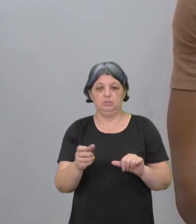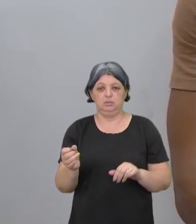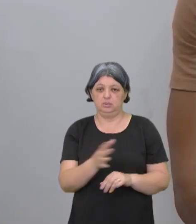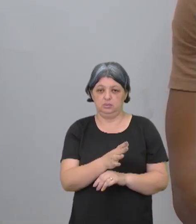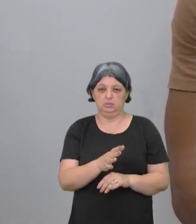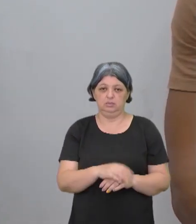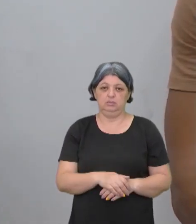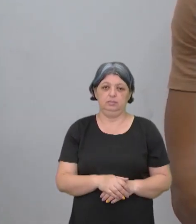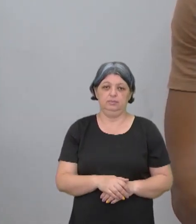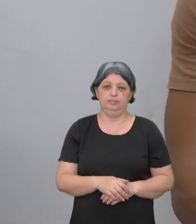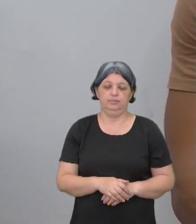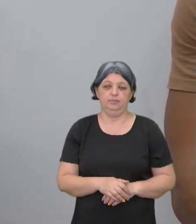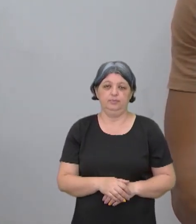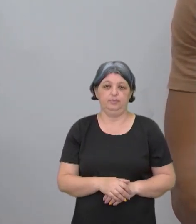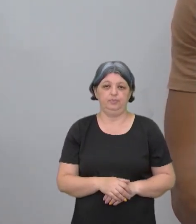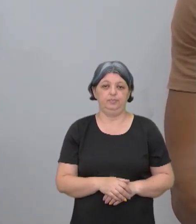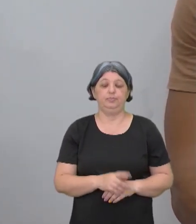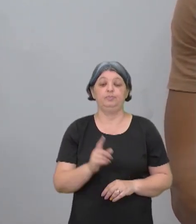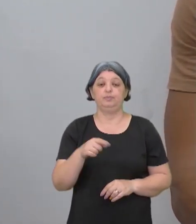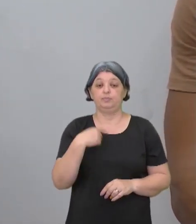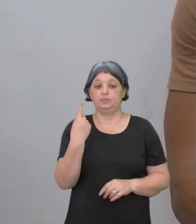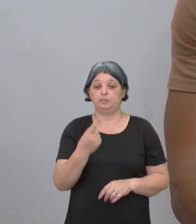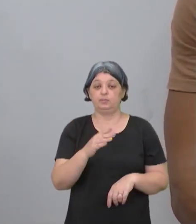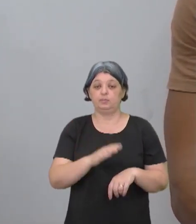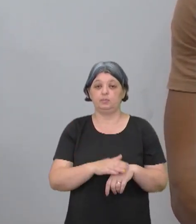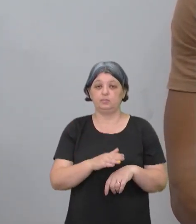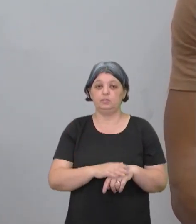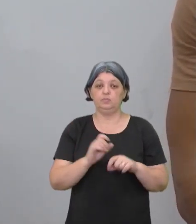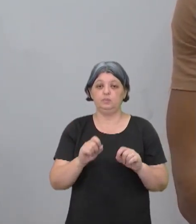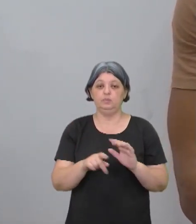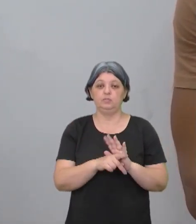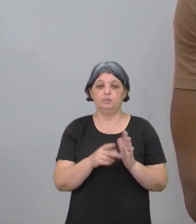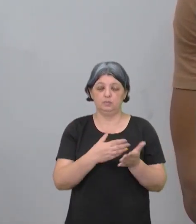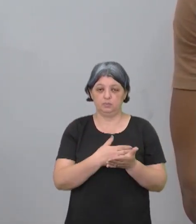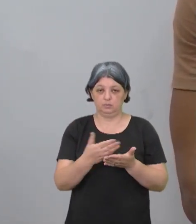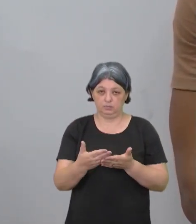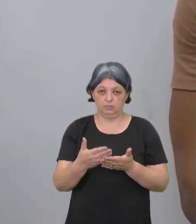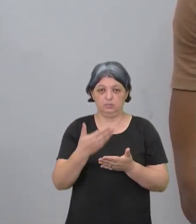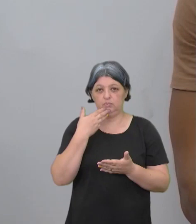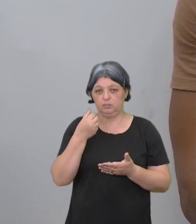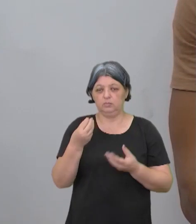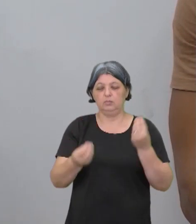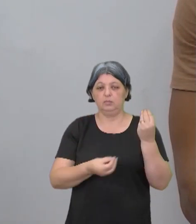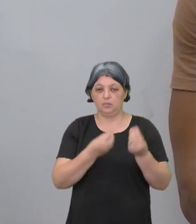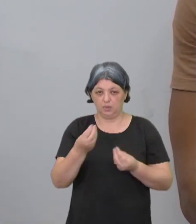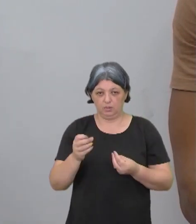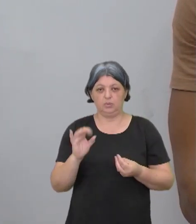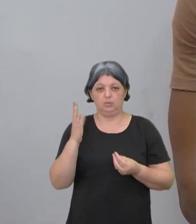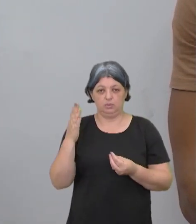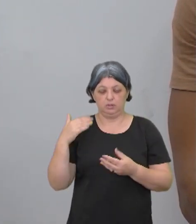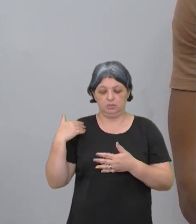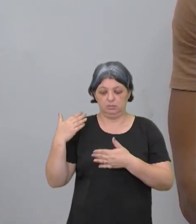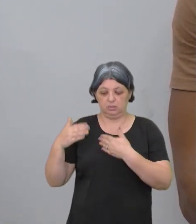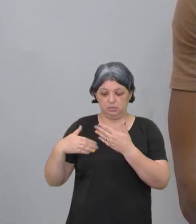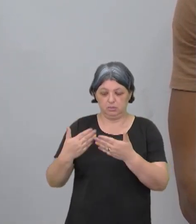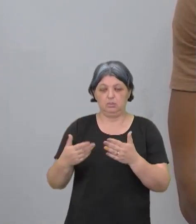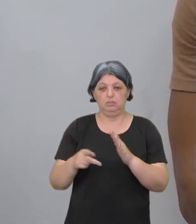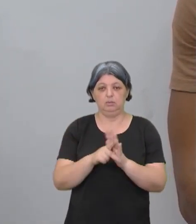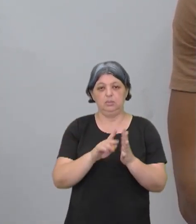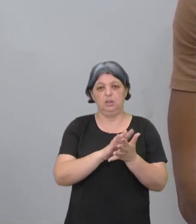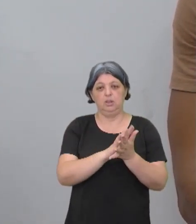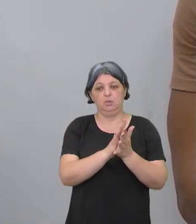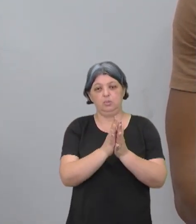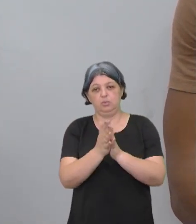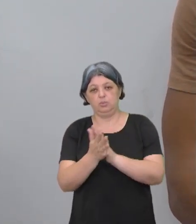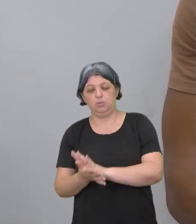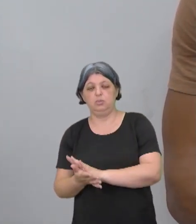não renovável. A gente, então, parte para falar um pouco melhor sobre como funciona esse processo de degradação. A gente